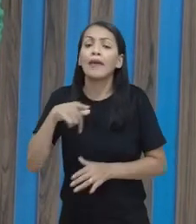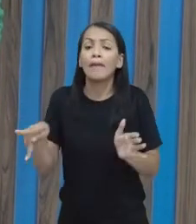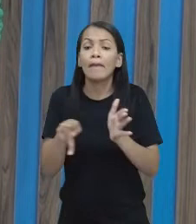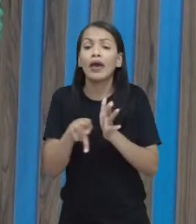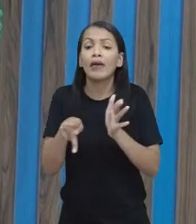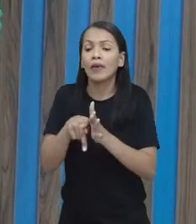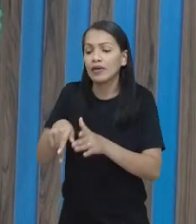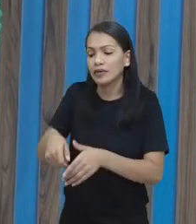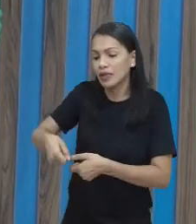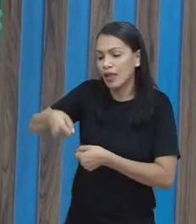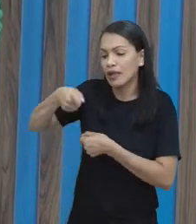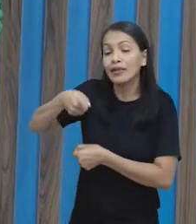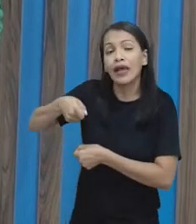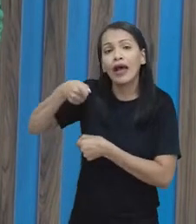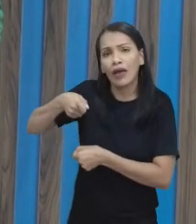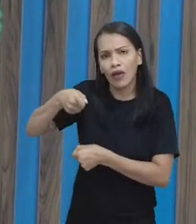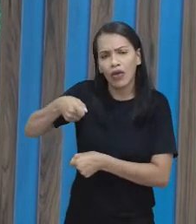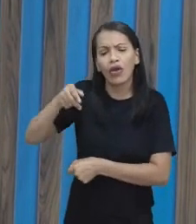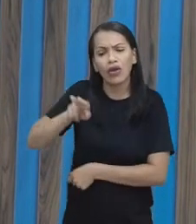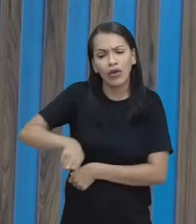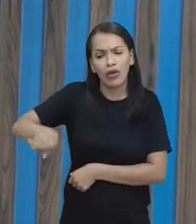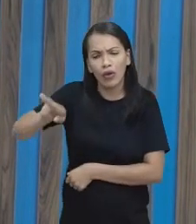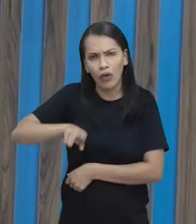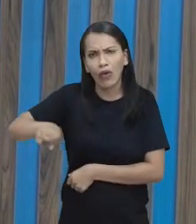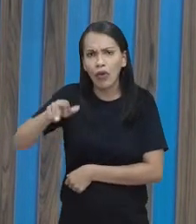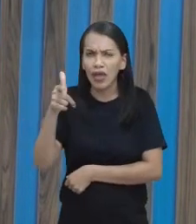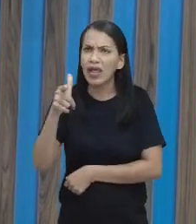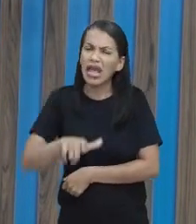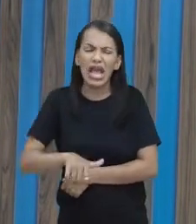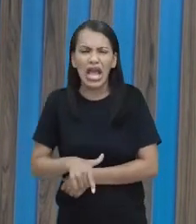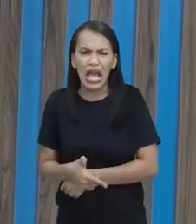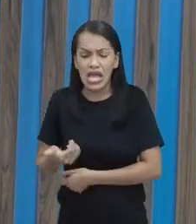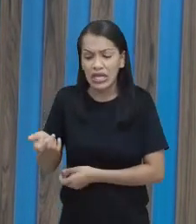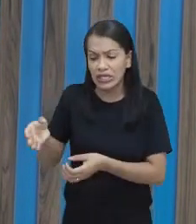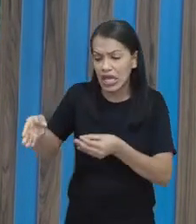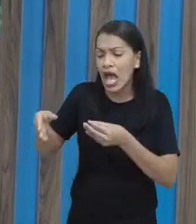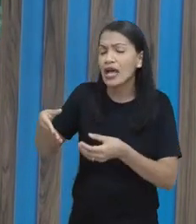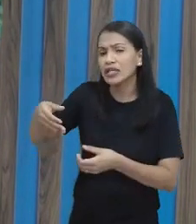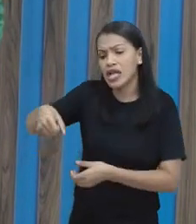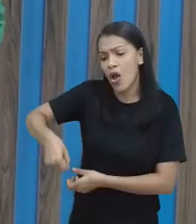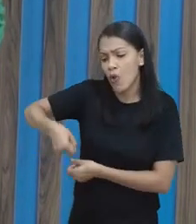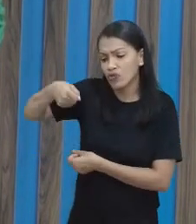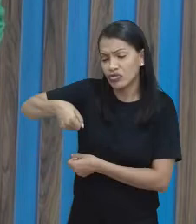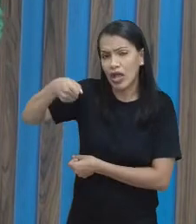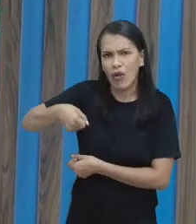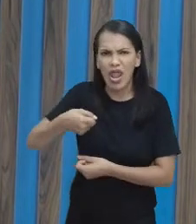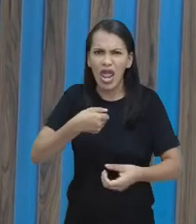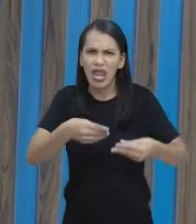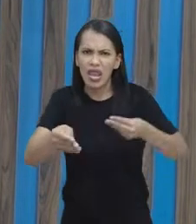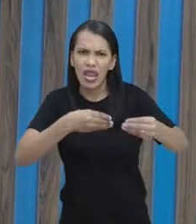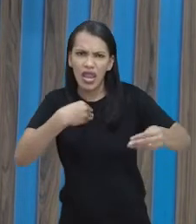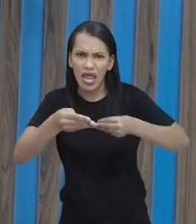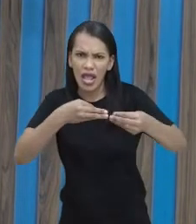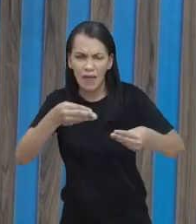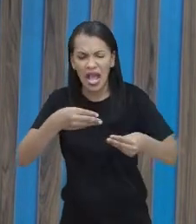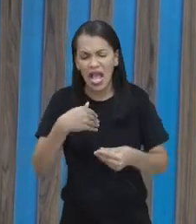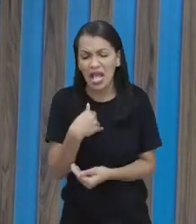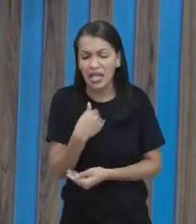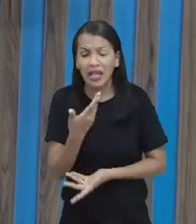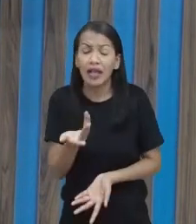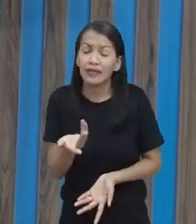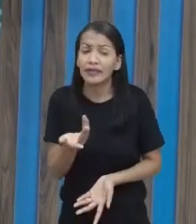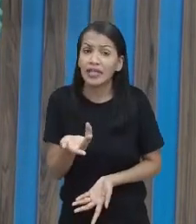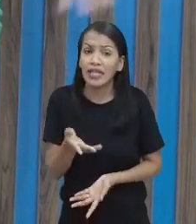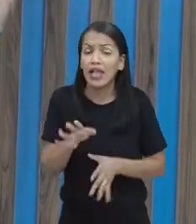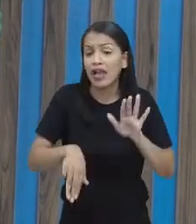para reutilização aí, né? Então, e ao invés de usar aquelas sacolinhas plásticas, né, que às vezes até rasga quando bota